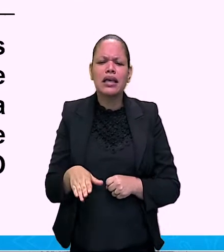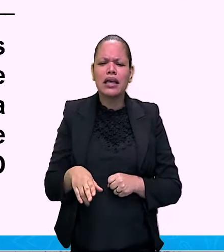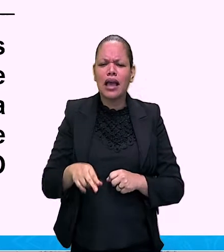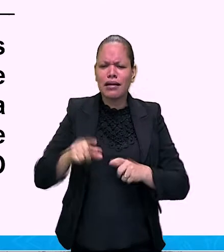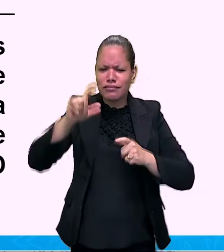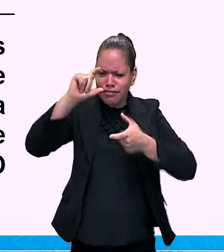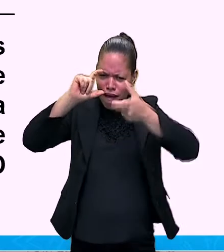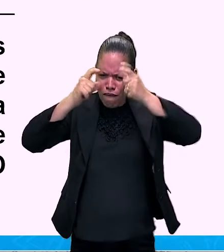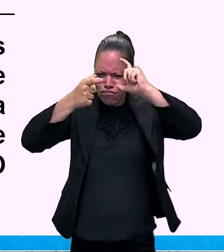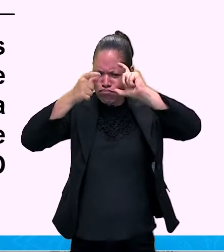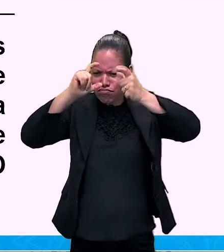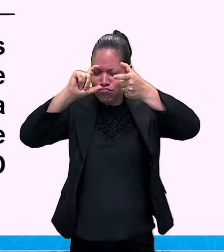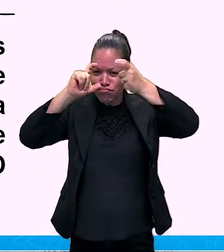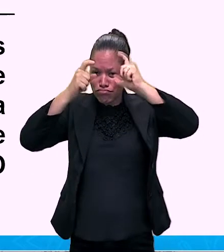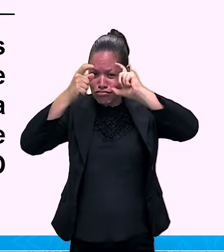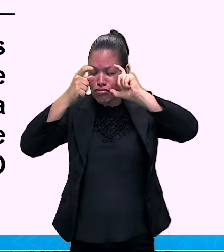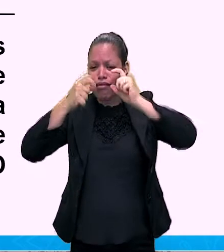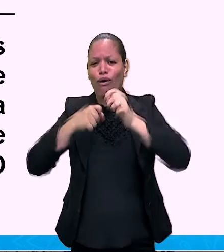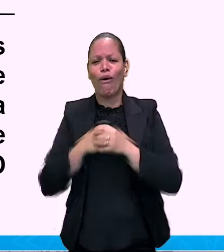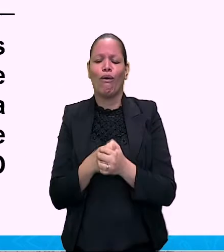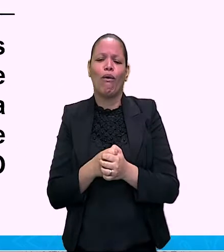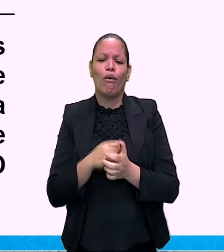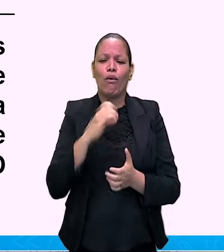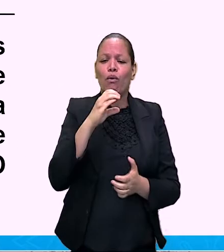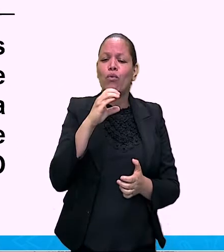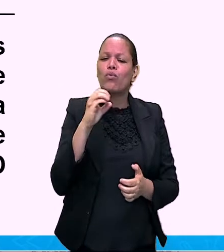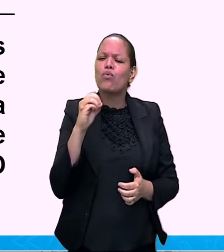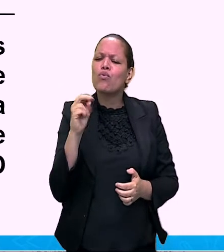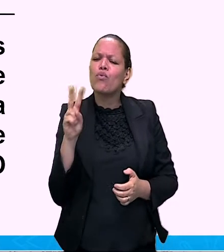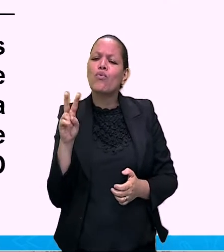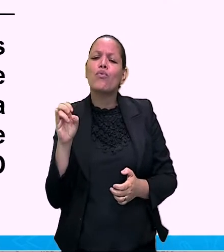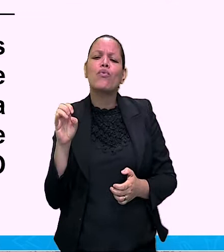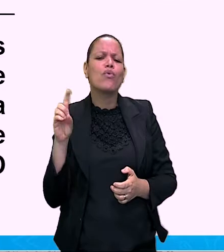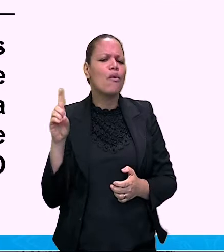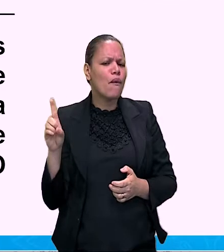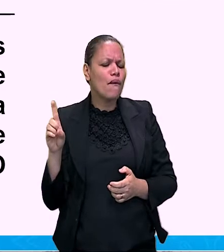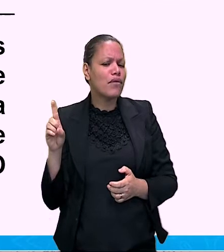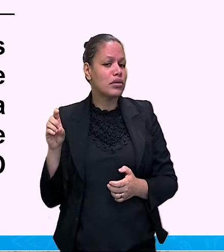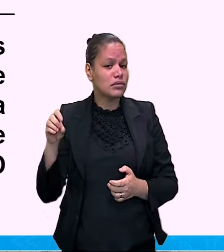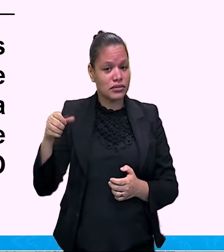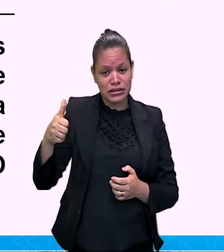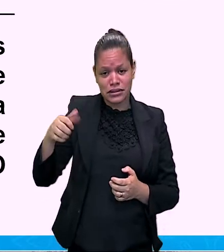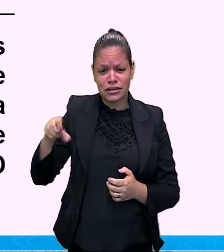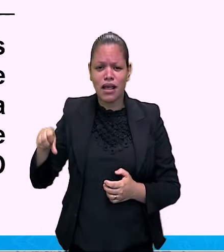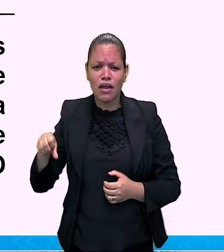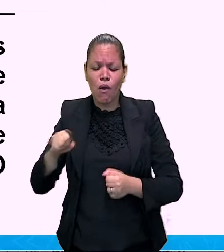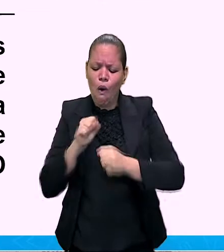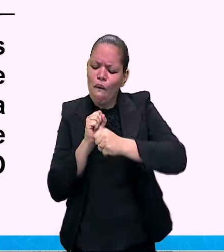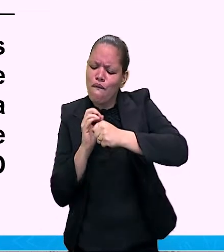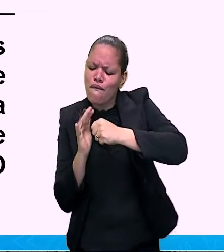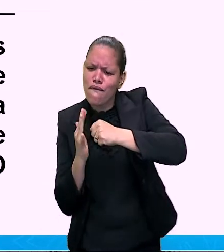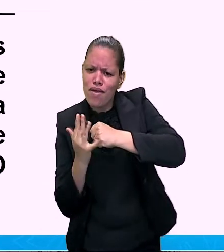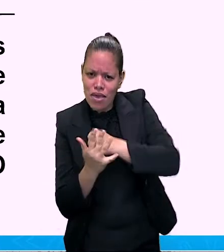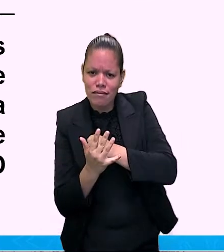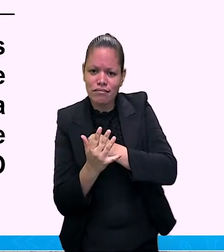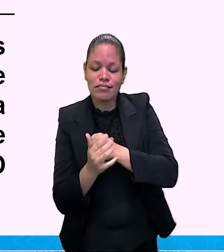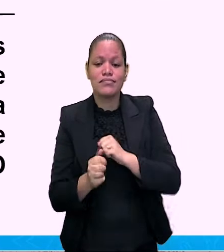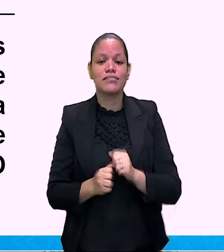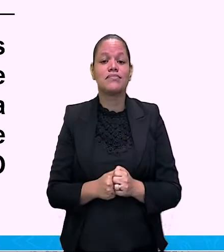à Covid. Ao todo, 52 casos foram confirmados em